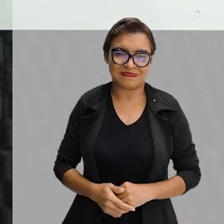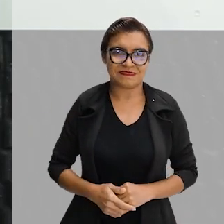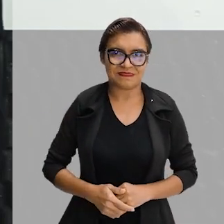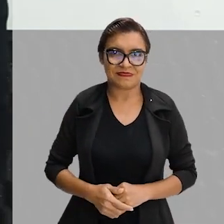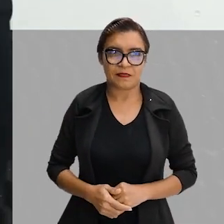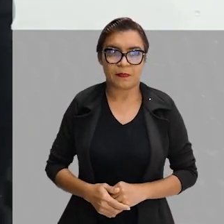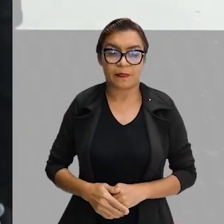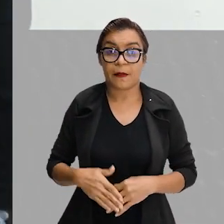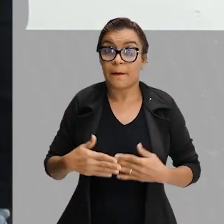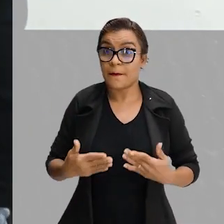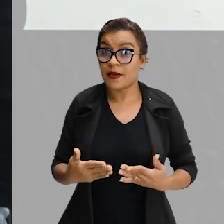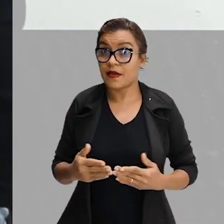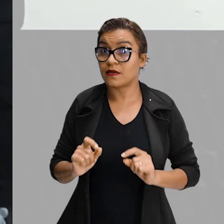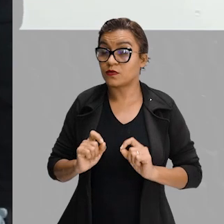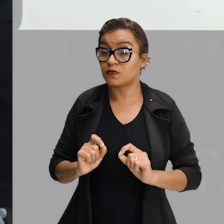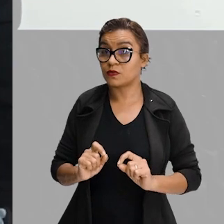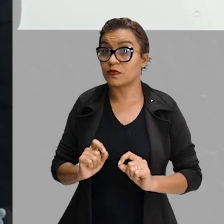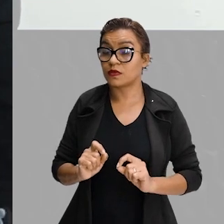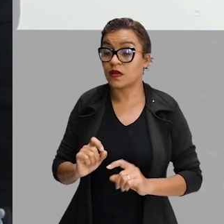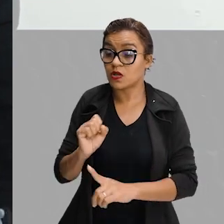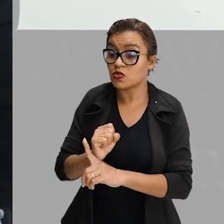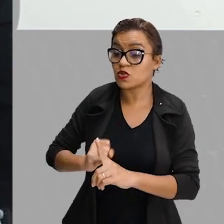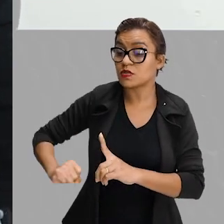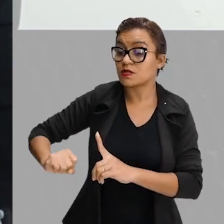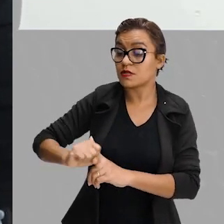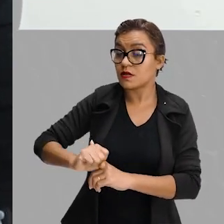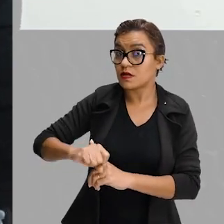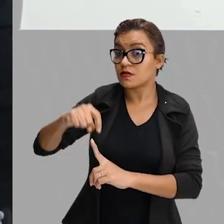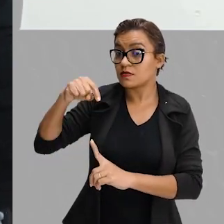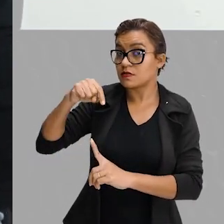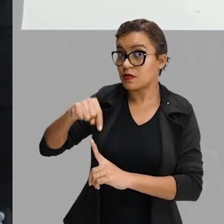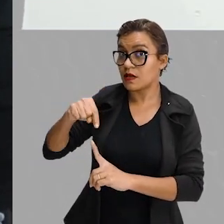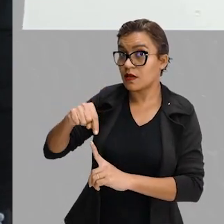Só que essa sociedade moderna, ela passou por uma rápida